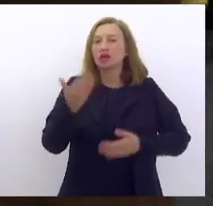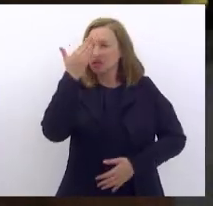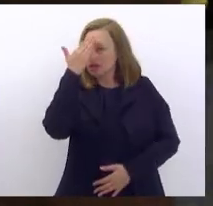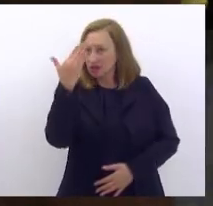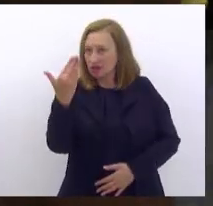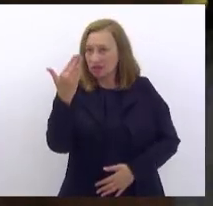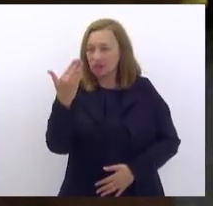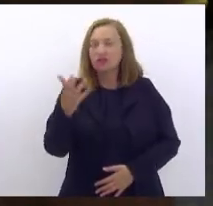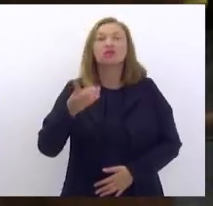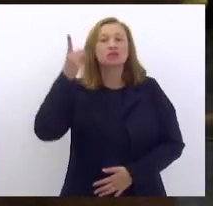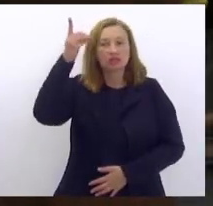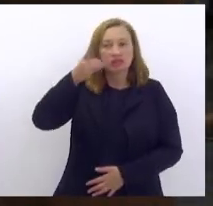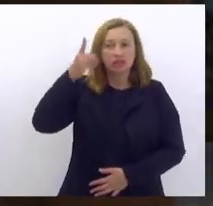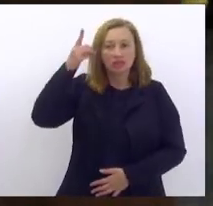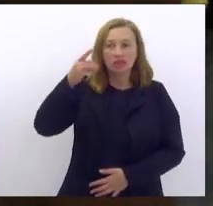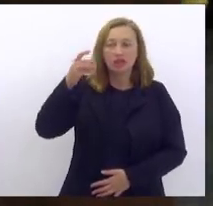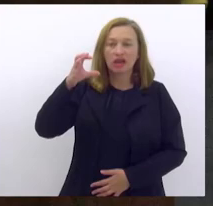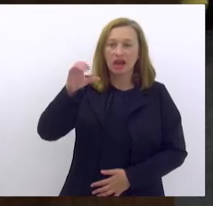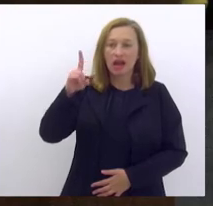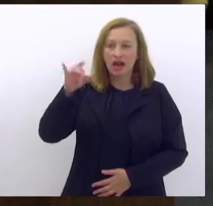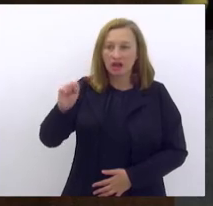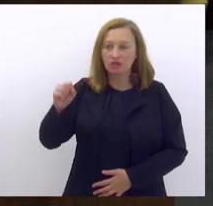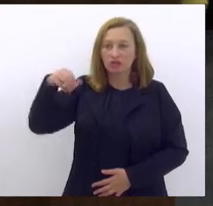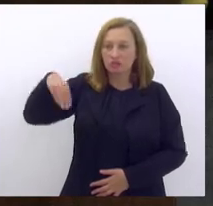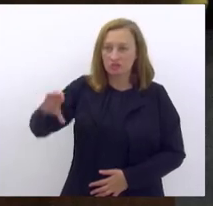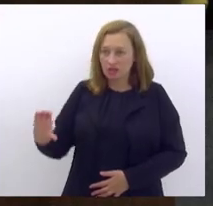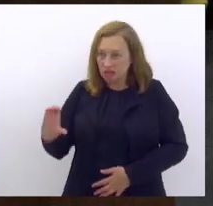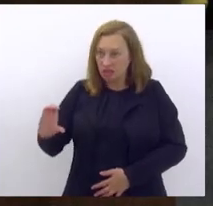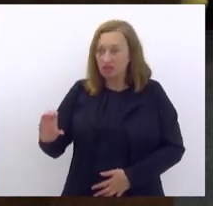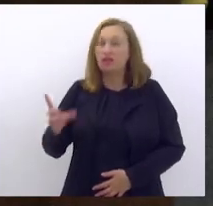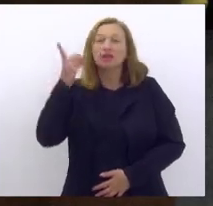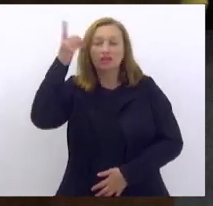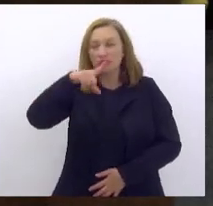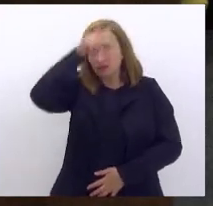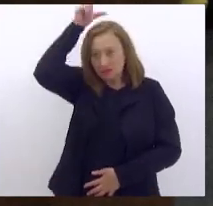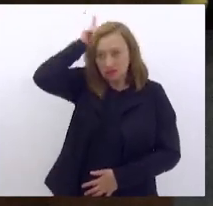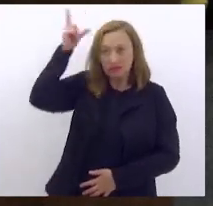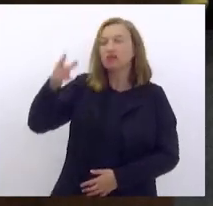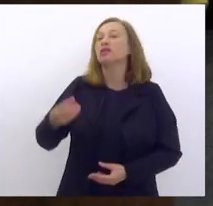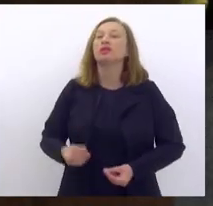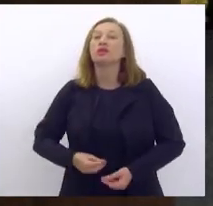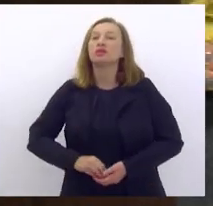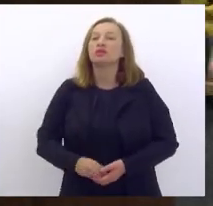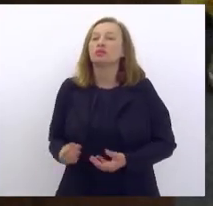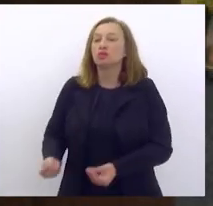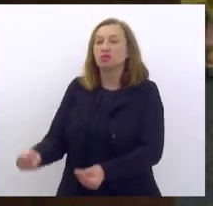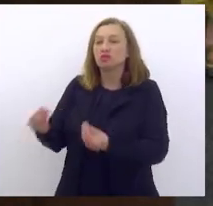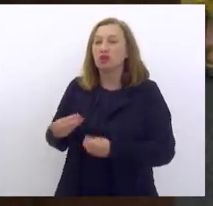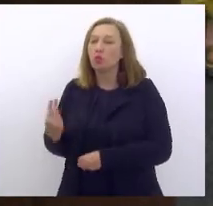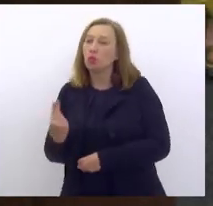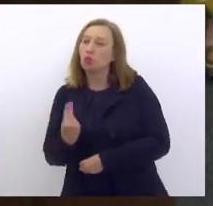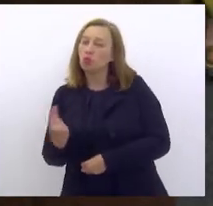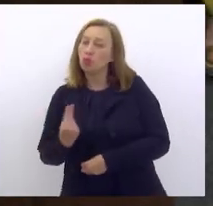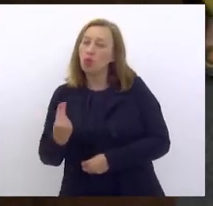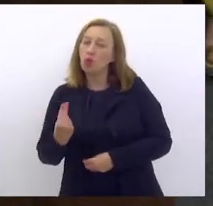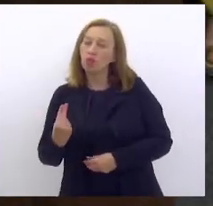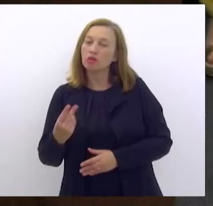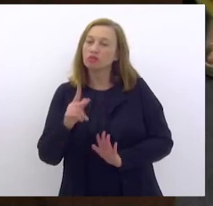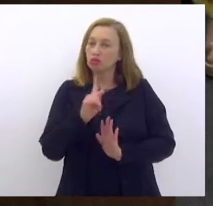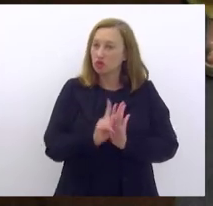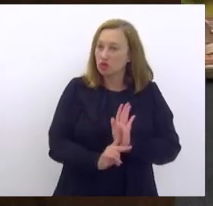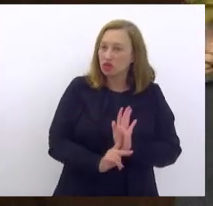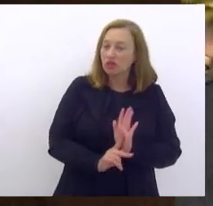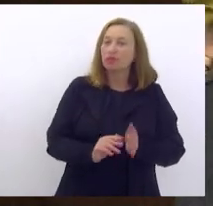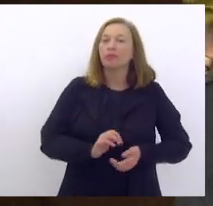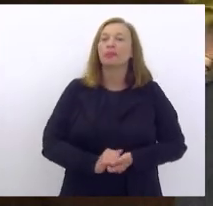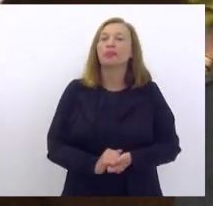agradecer os deputados Carlos Mink e Luiz Paulo por conceder a coautoria. Tenho certeza